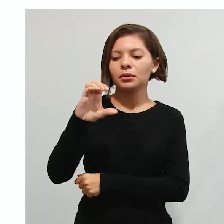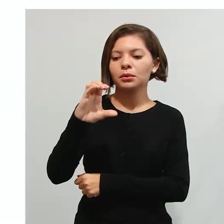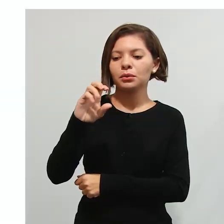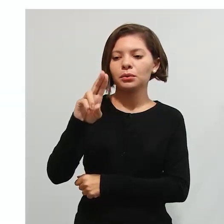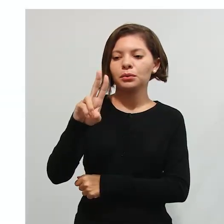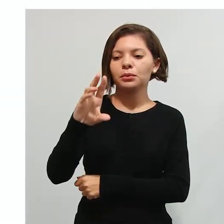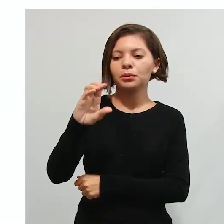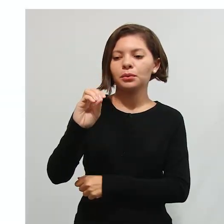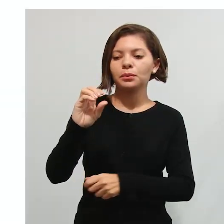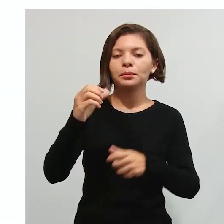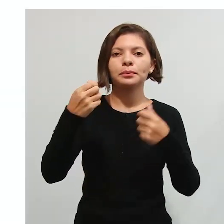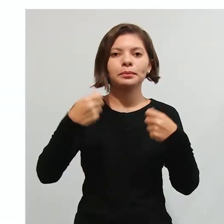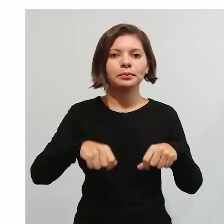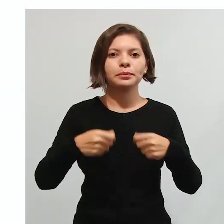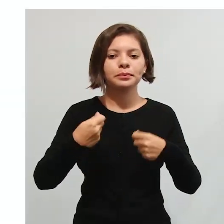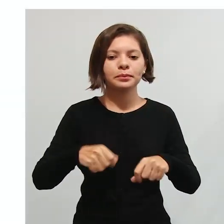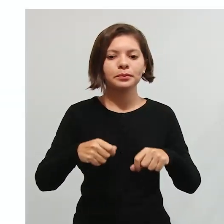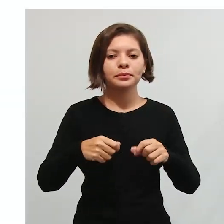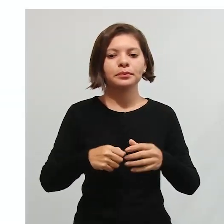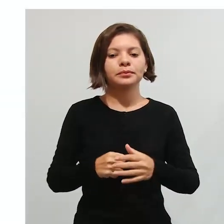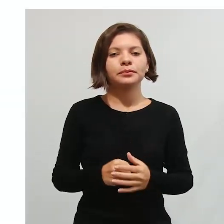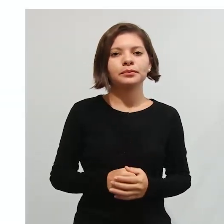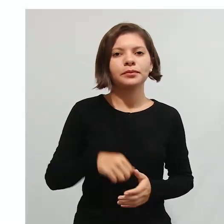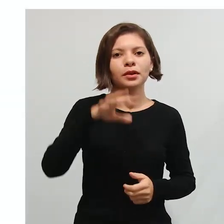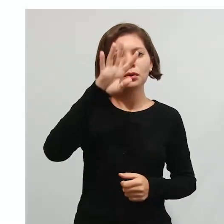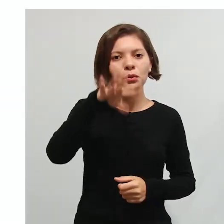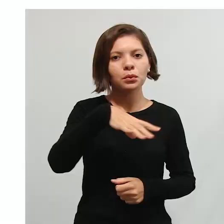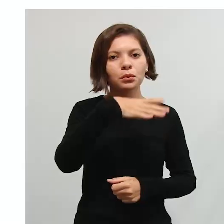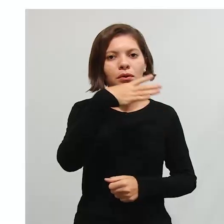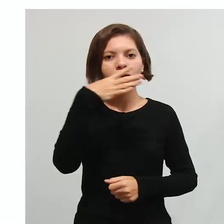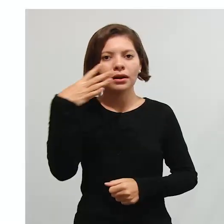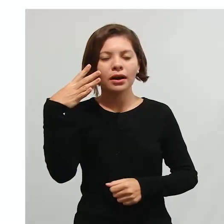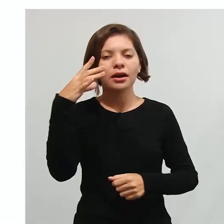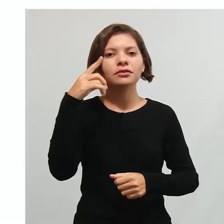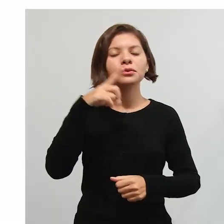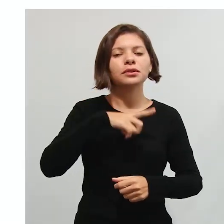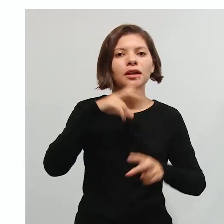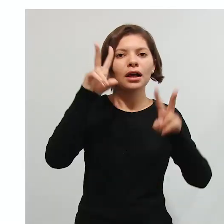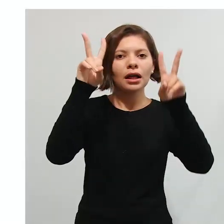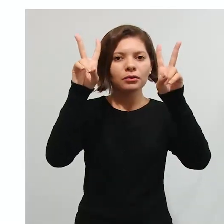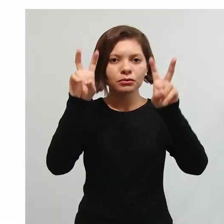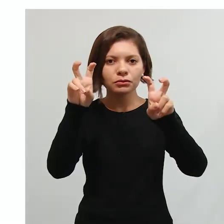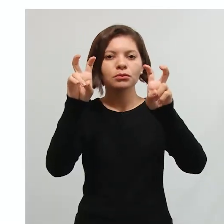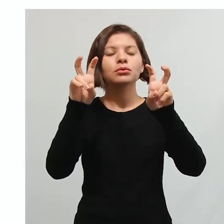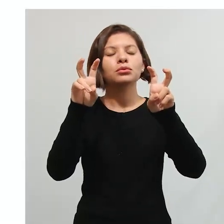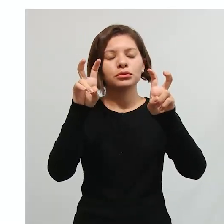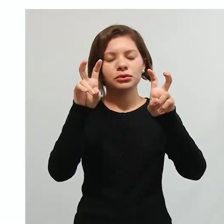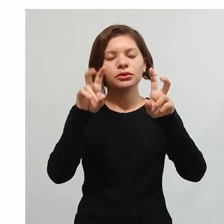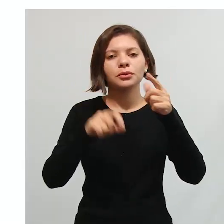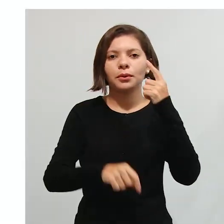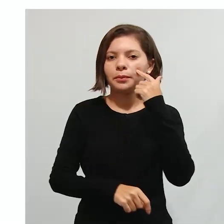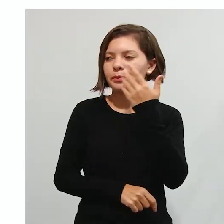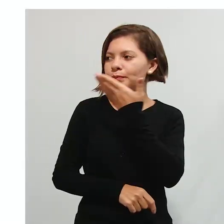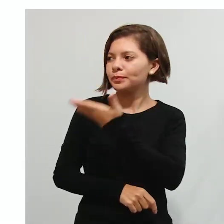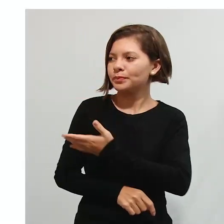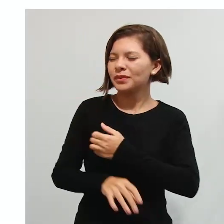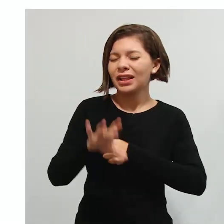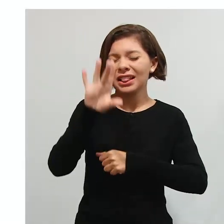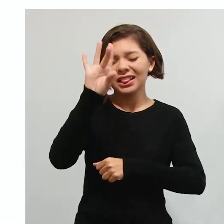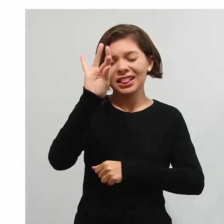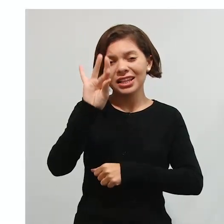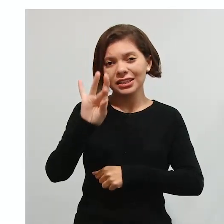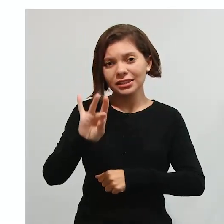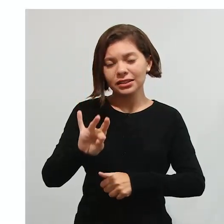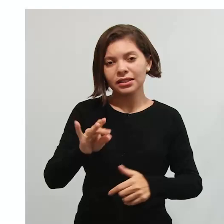as os gráficos aqui com e dando a fonte dando o título do gráfico